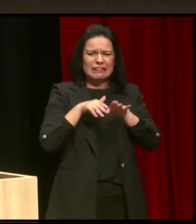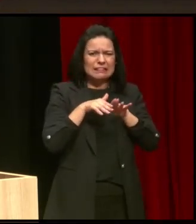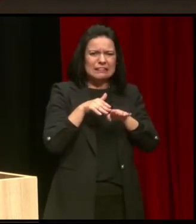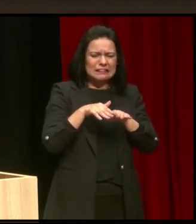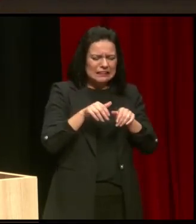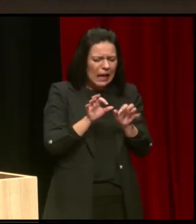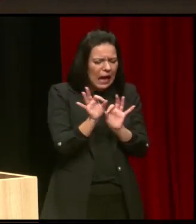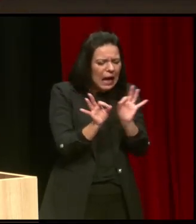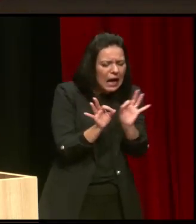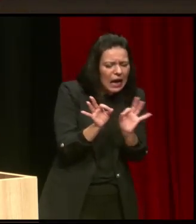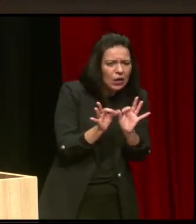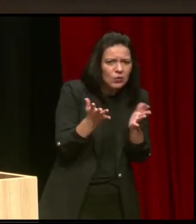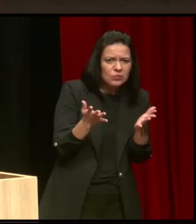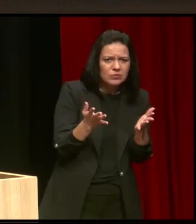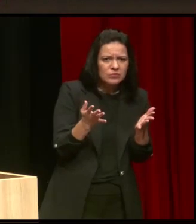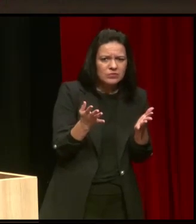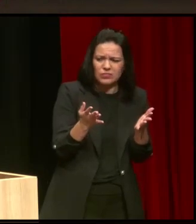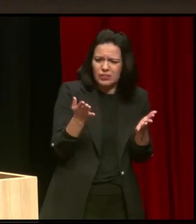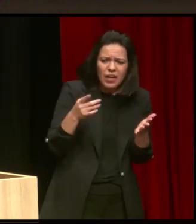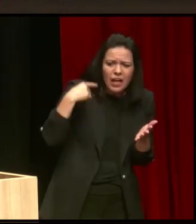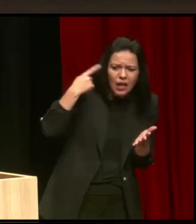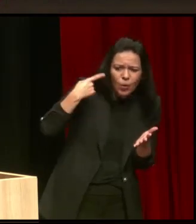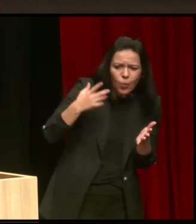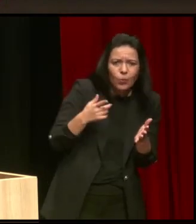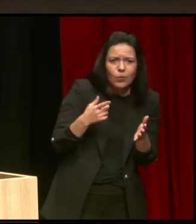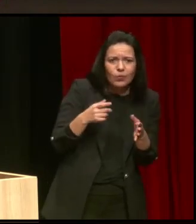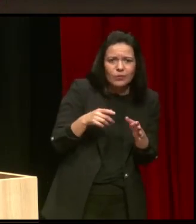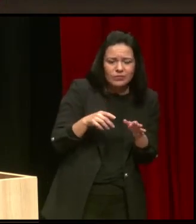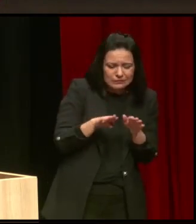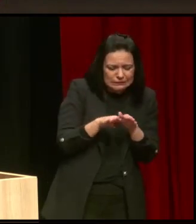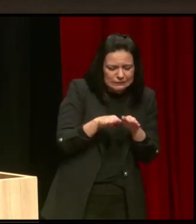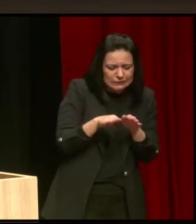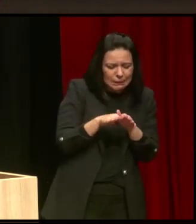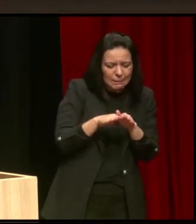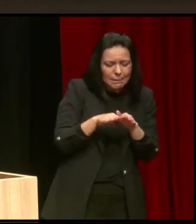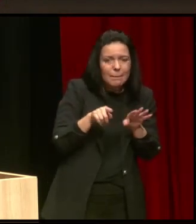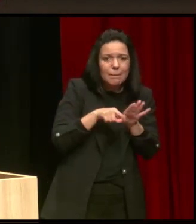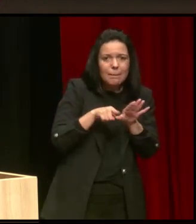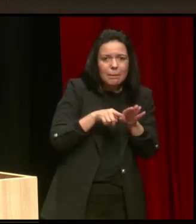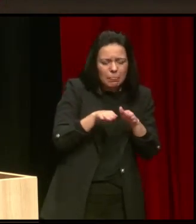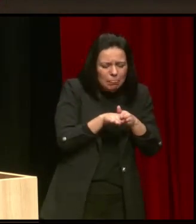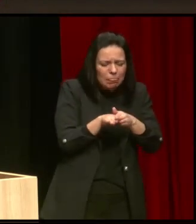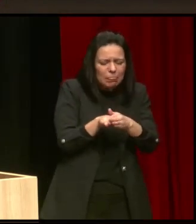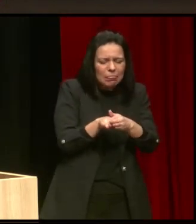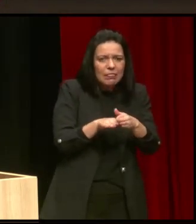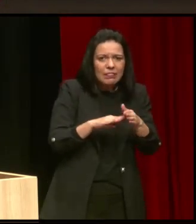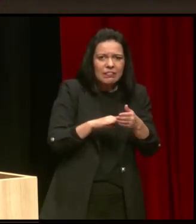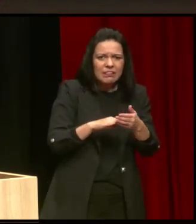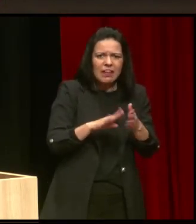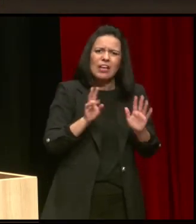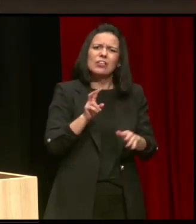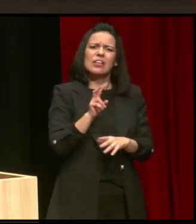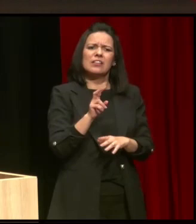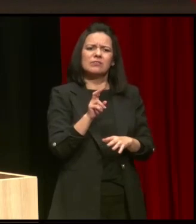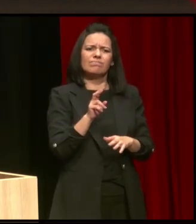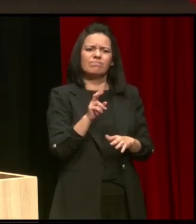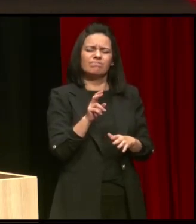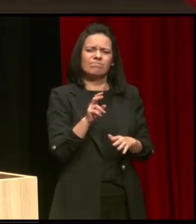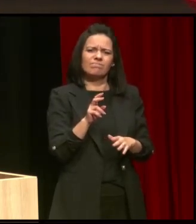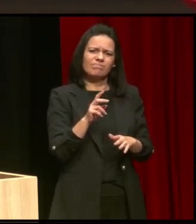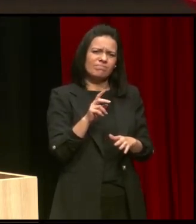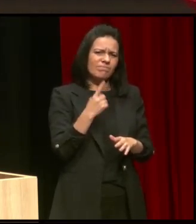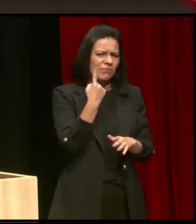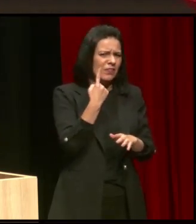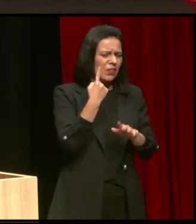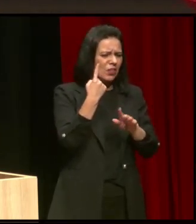botei no lugar, e a minha mulher falou assim: você é louco, botei no lugar, tá, 5 semanas não curou o dedo ainda, rapaz. Quer dizer, quando era